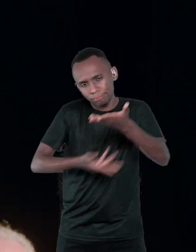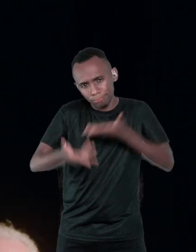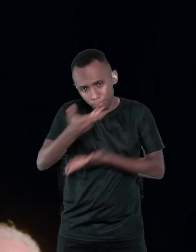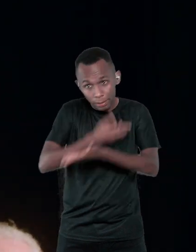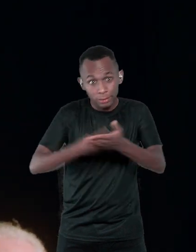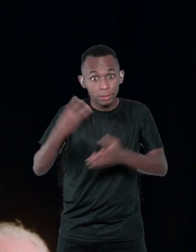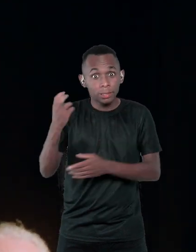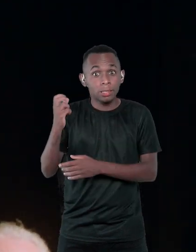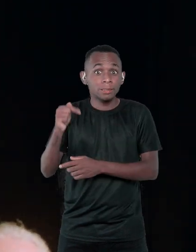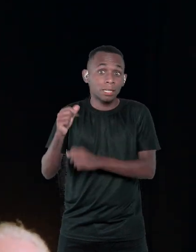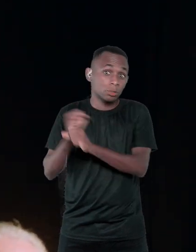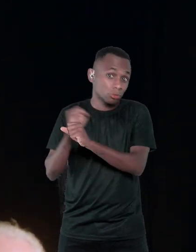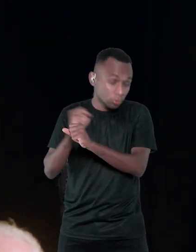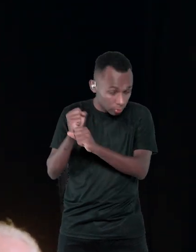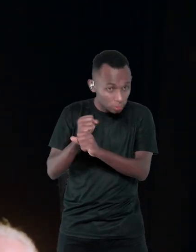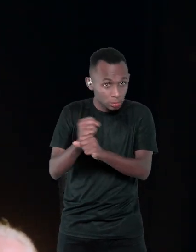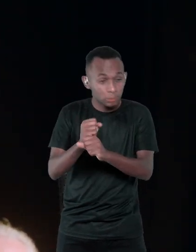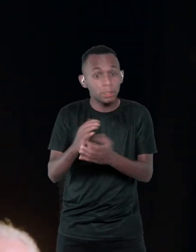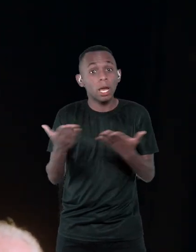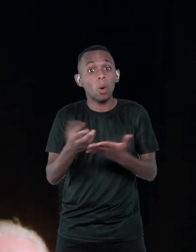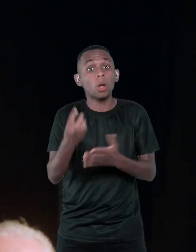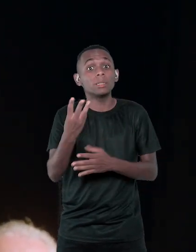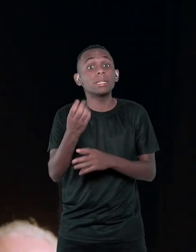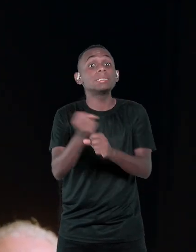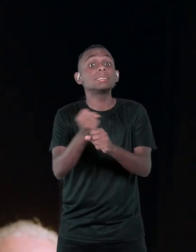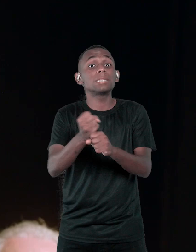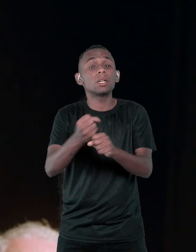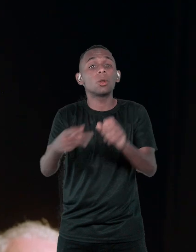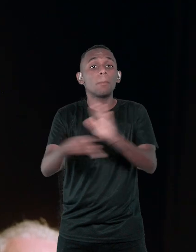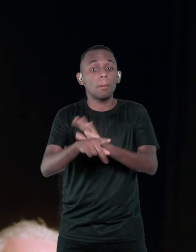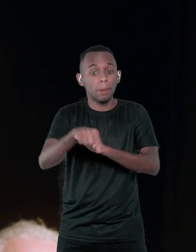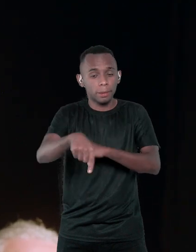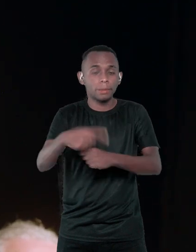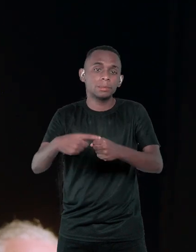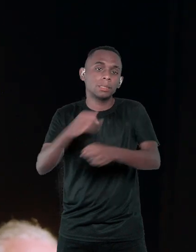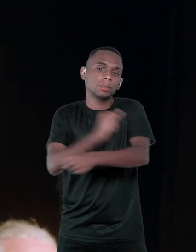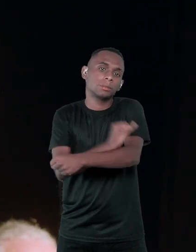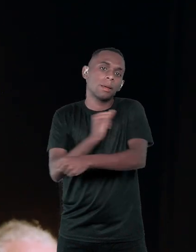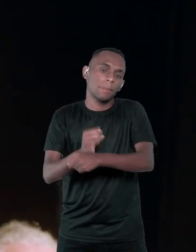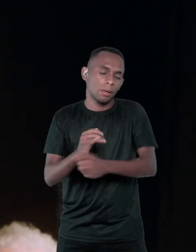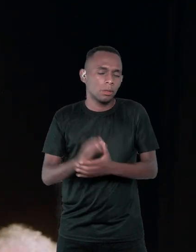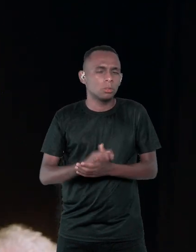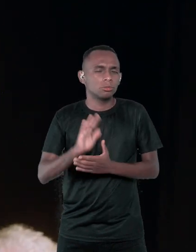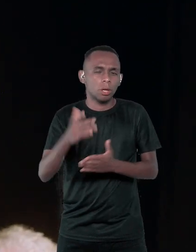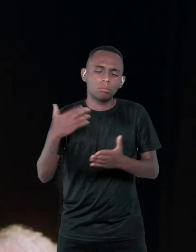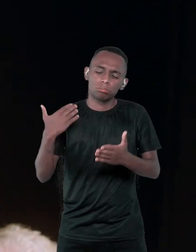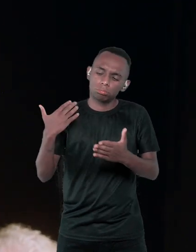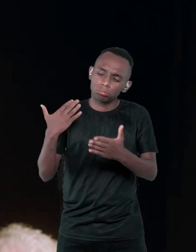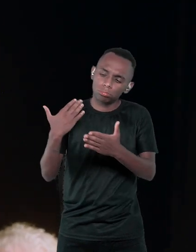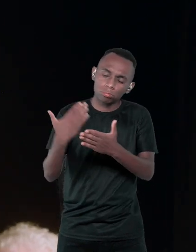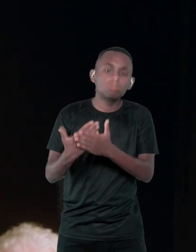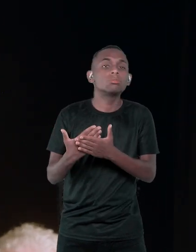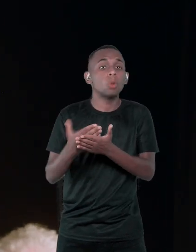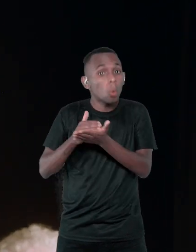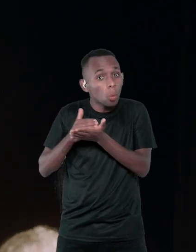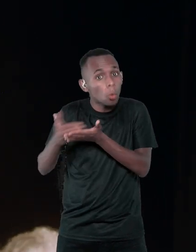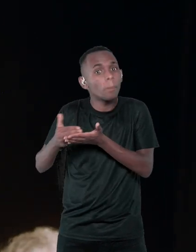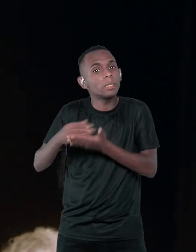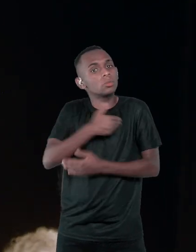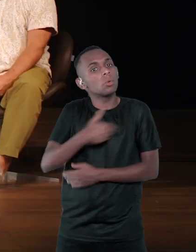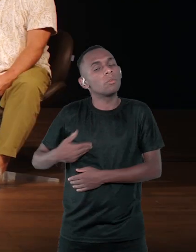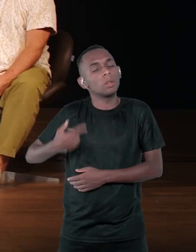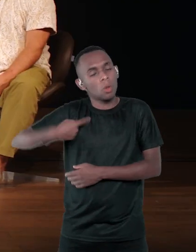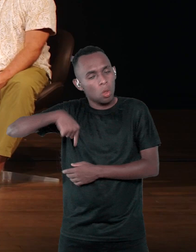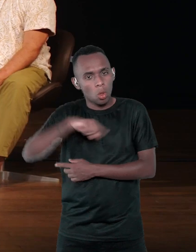Papo. E indo para o terceiro ano de Itabira, Sempre um Papo em Itabira, desde o início do nosso